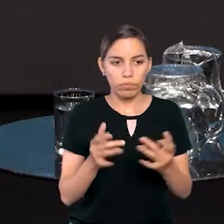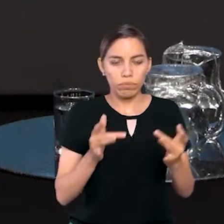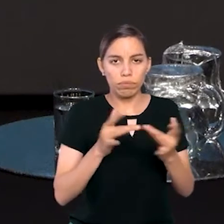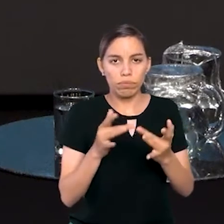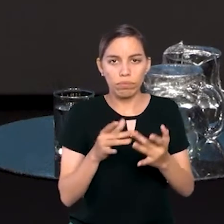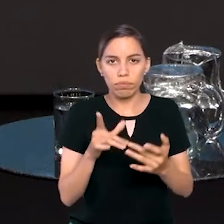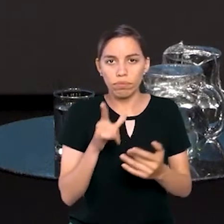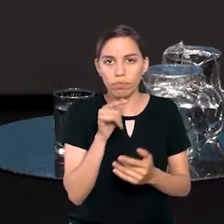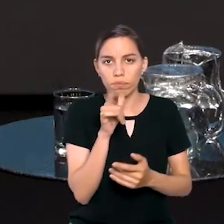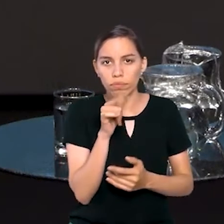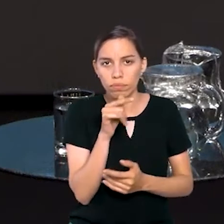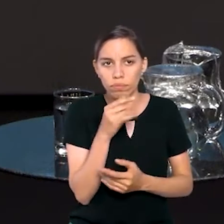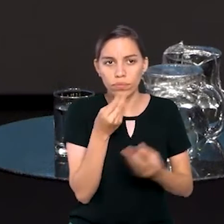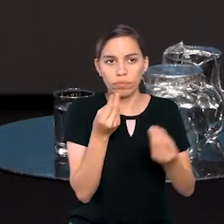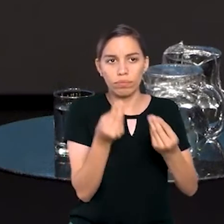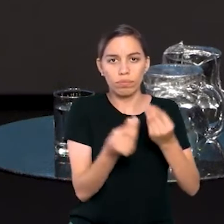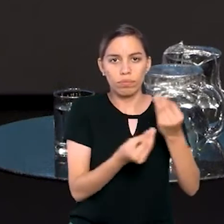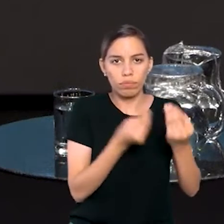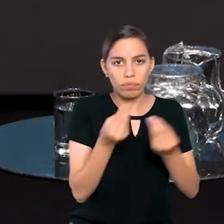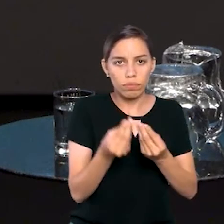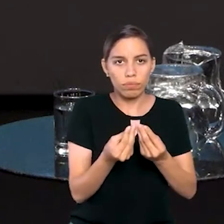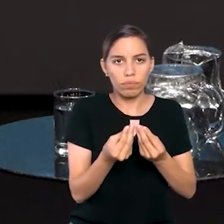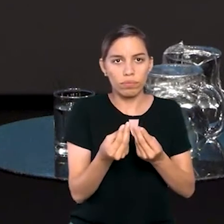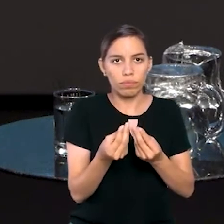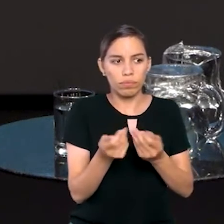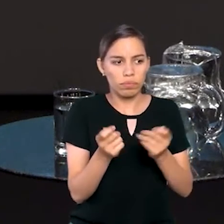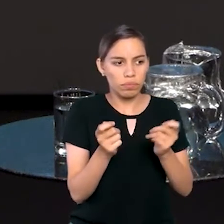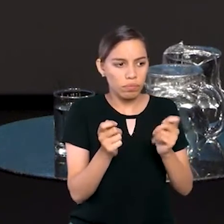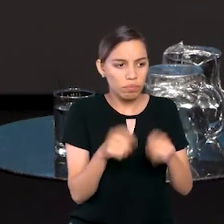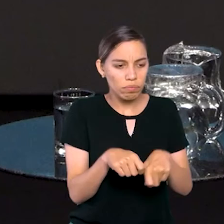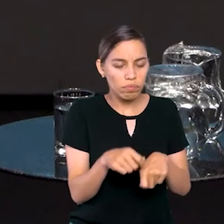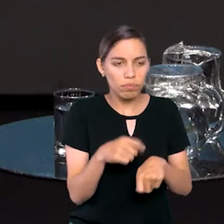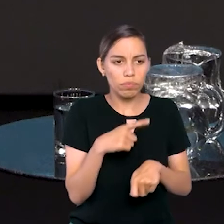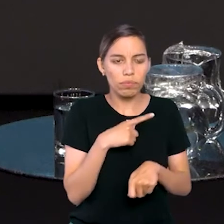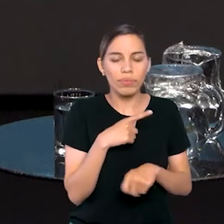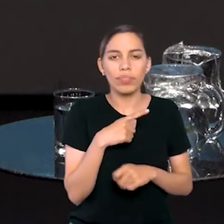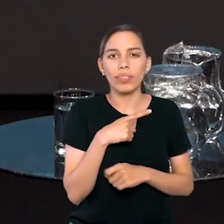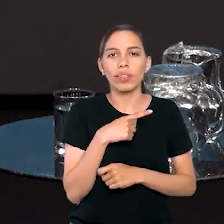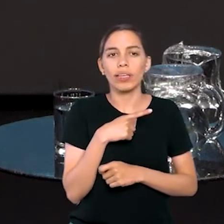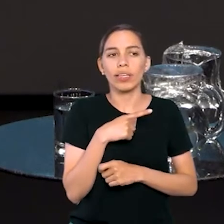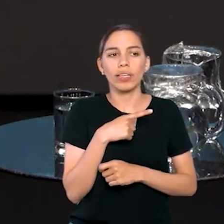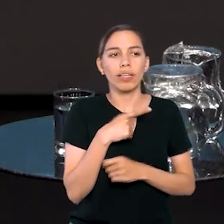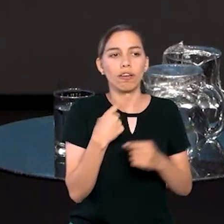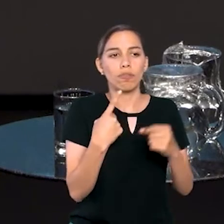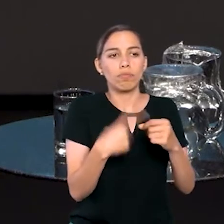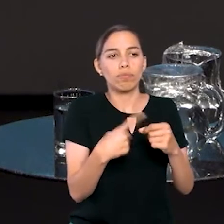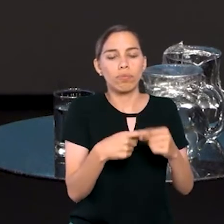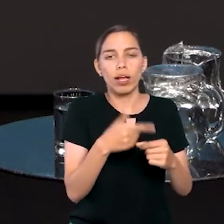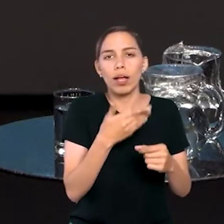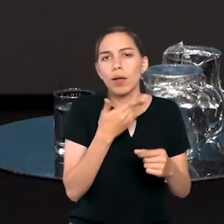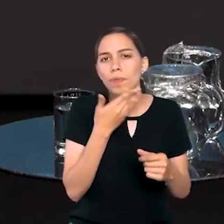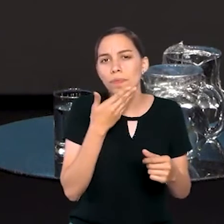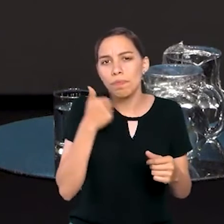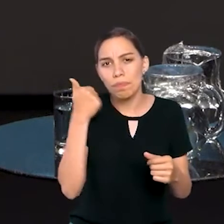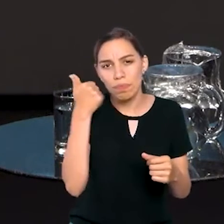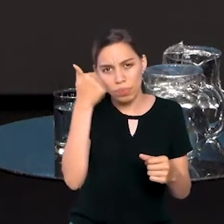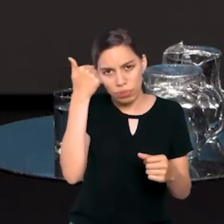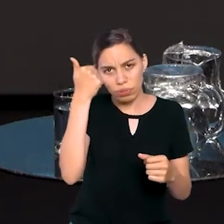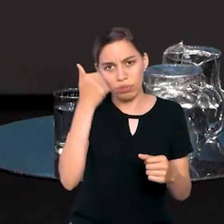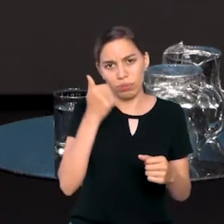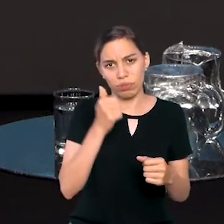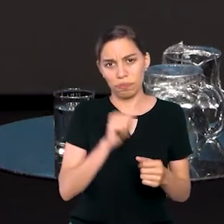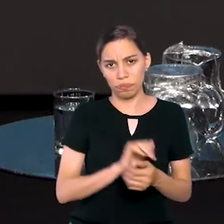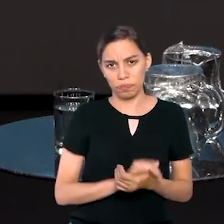a água, com tudo que está ao nosso redor. Deixar de lidar com a ideia da cidade que nós vivemos como uma coisa